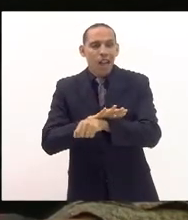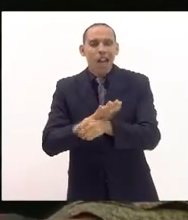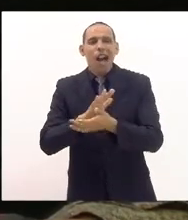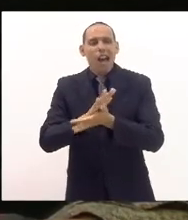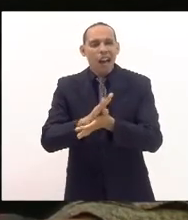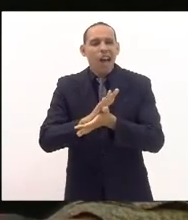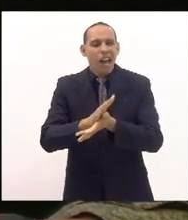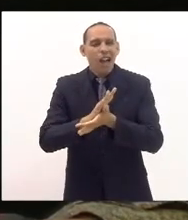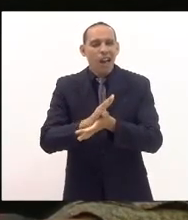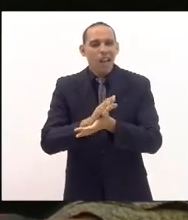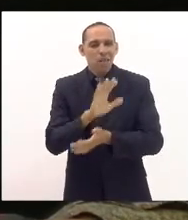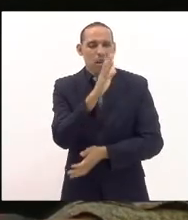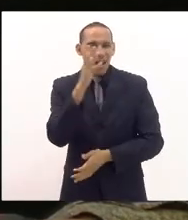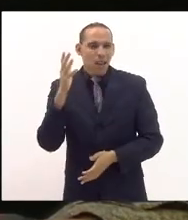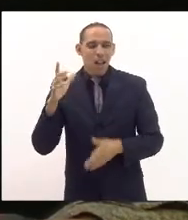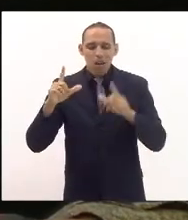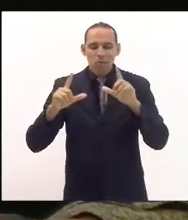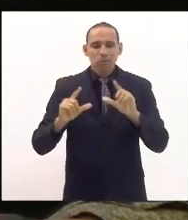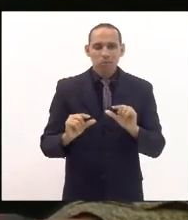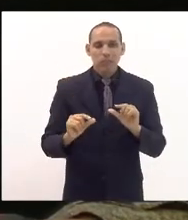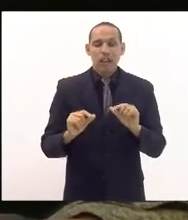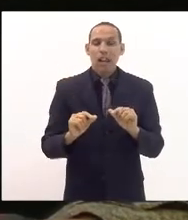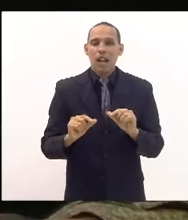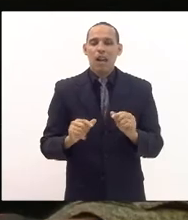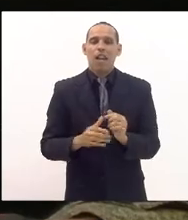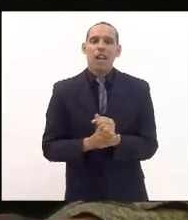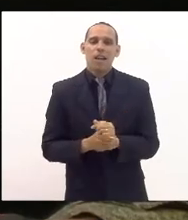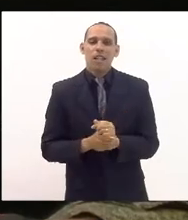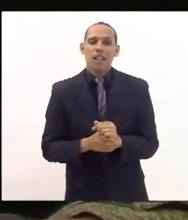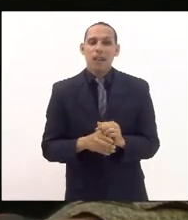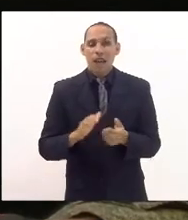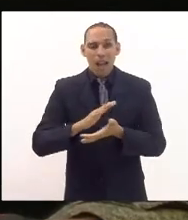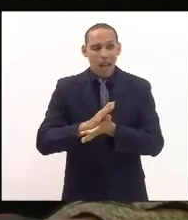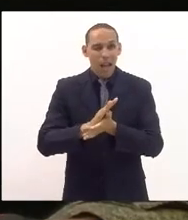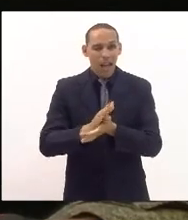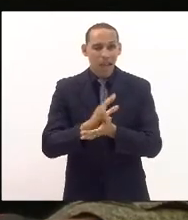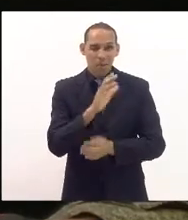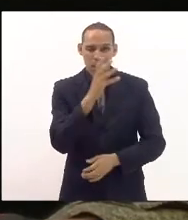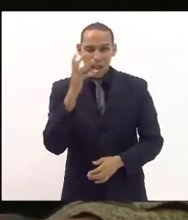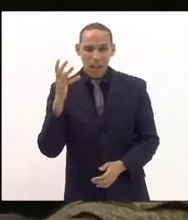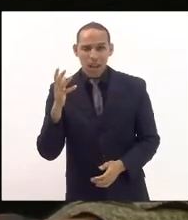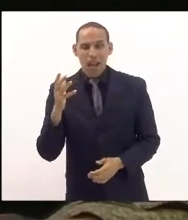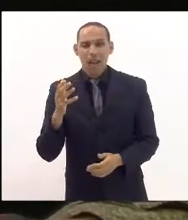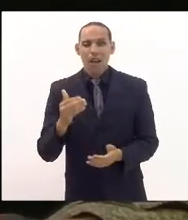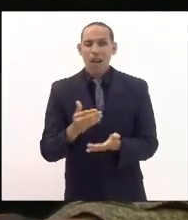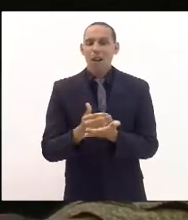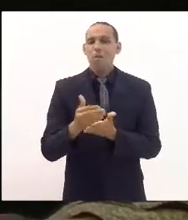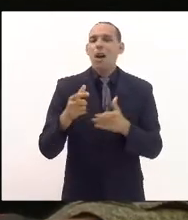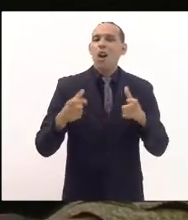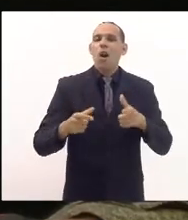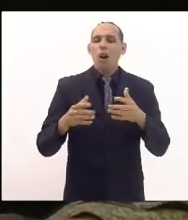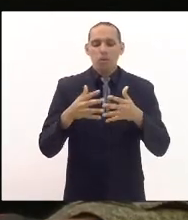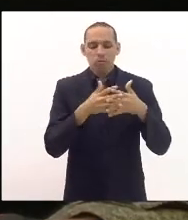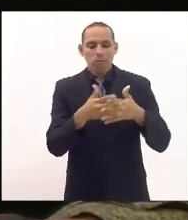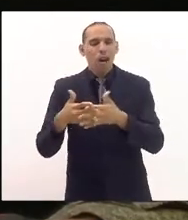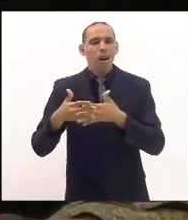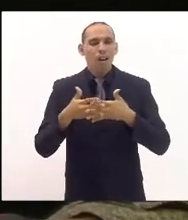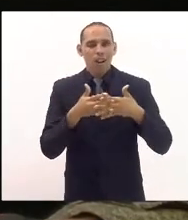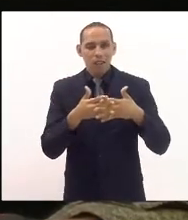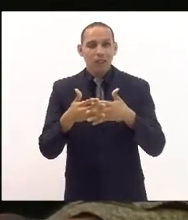a gente fala sempre disso aqui o racismo ambiental é um conceito a que nasce nos Estados Unidos